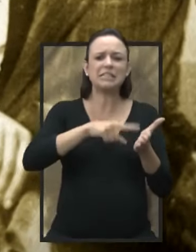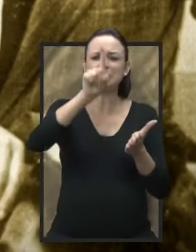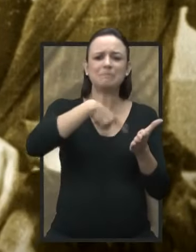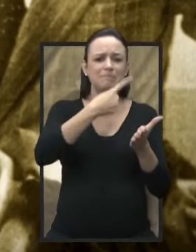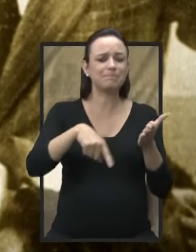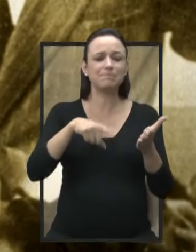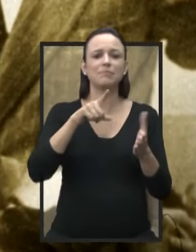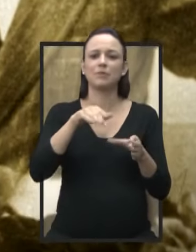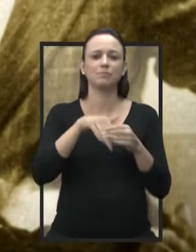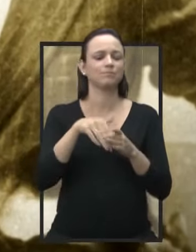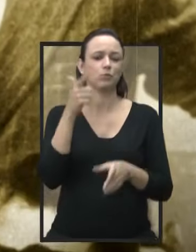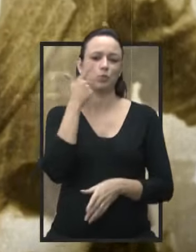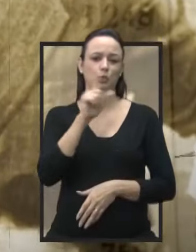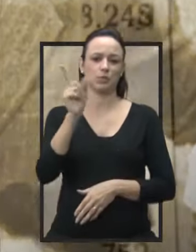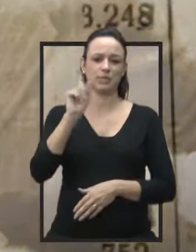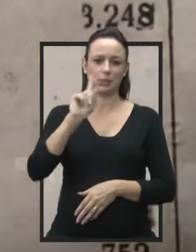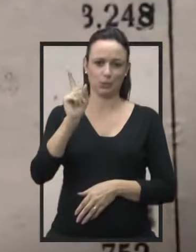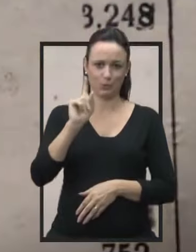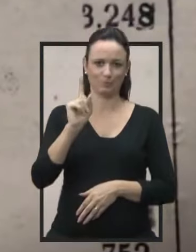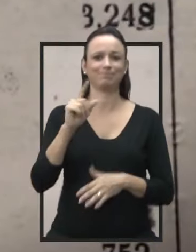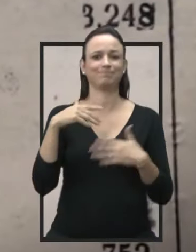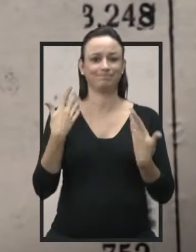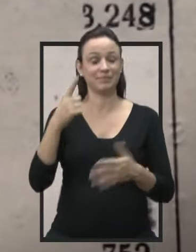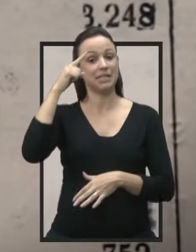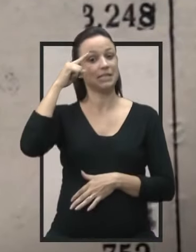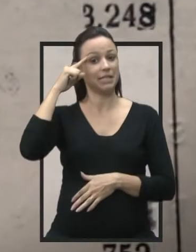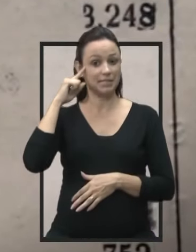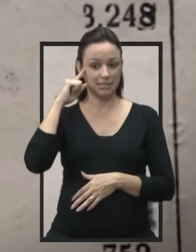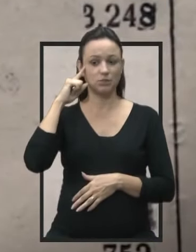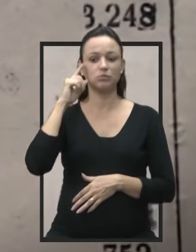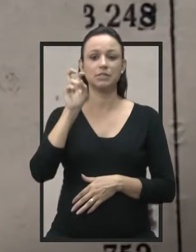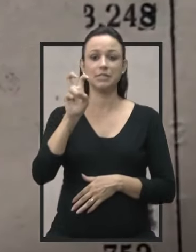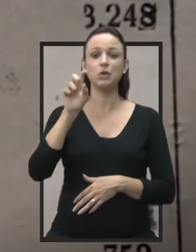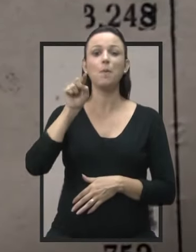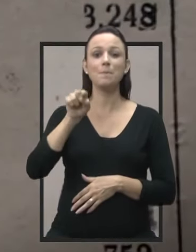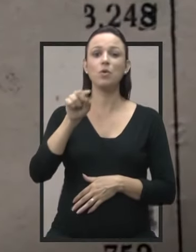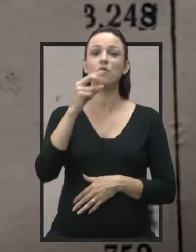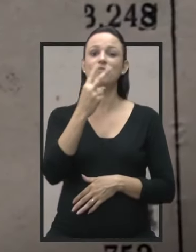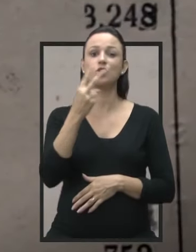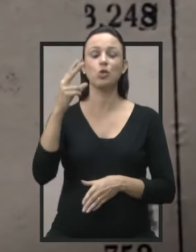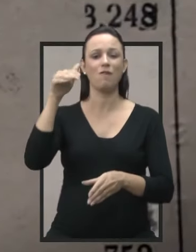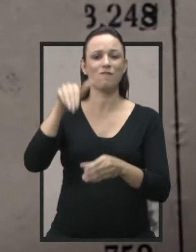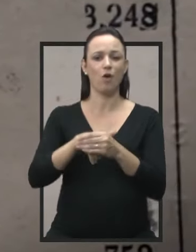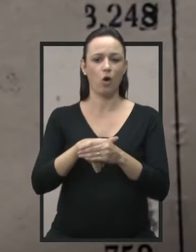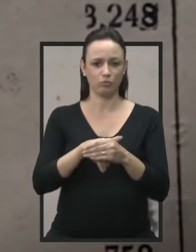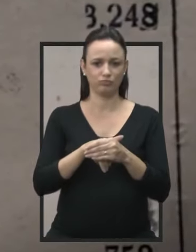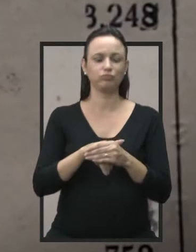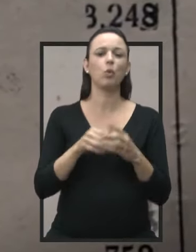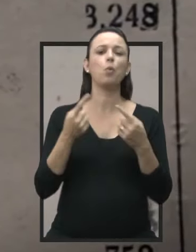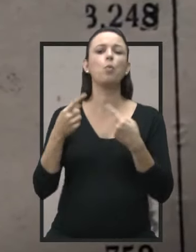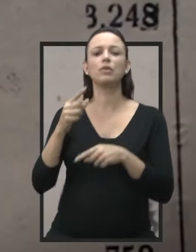Zezinho Magalhães, mas não conseguiu. Zezinho recebeu 5.022 votos